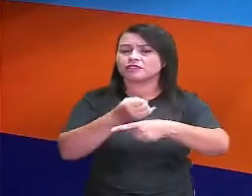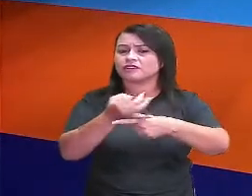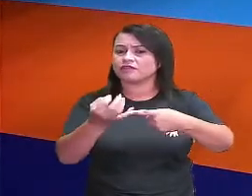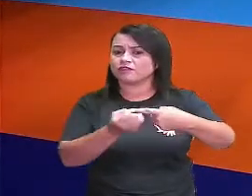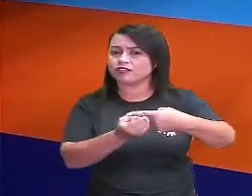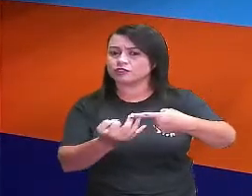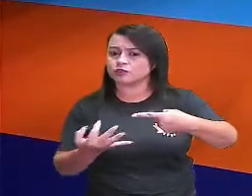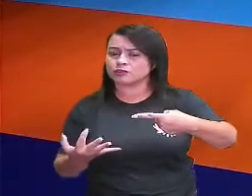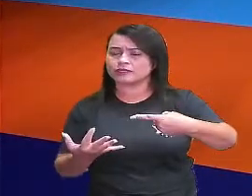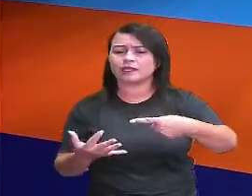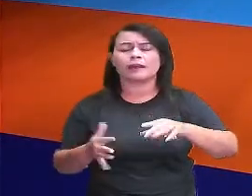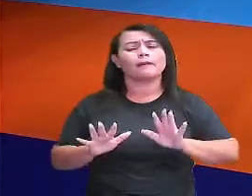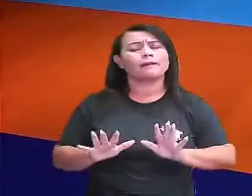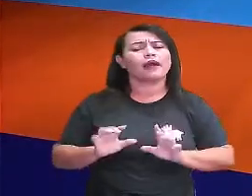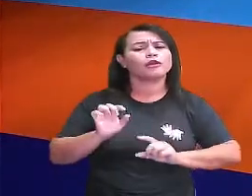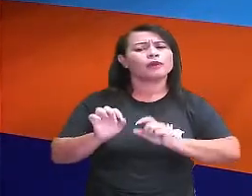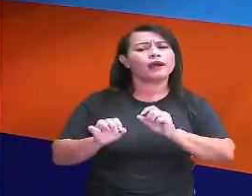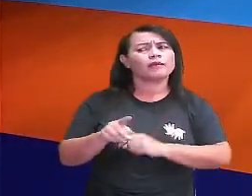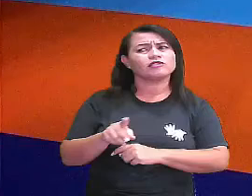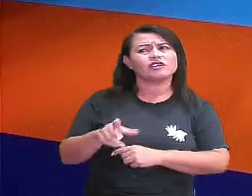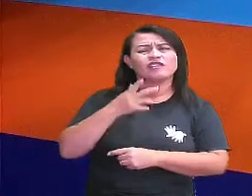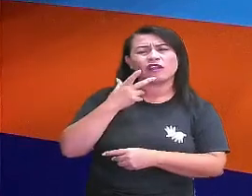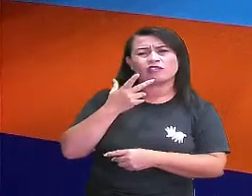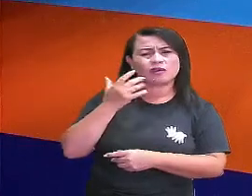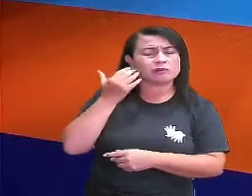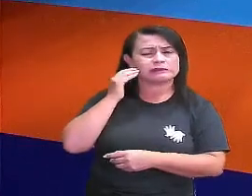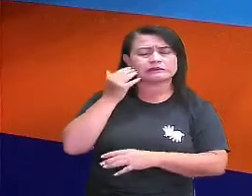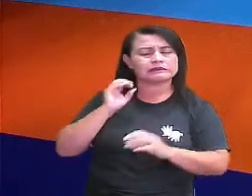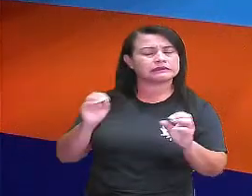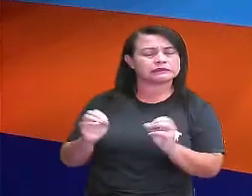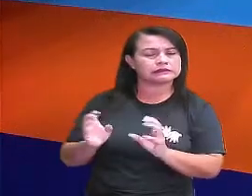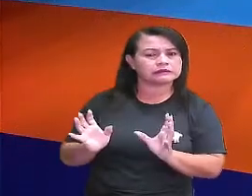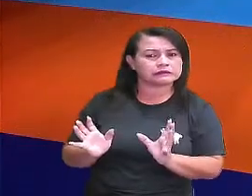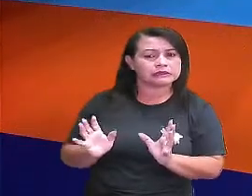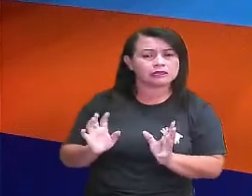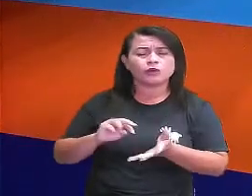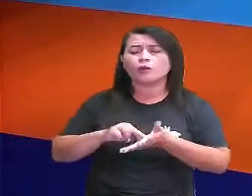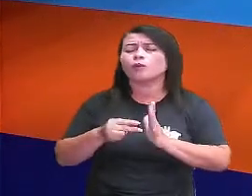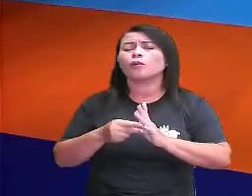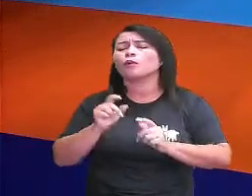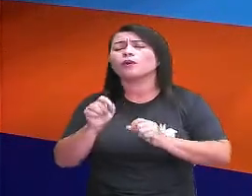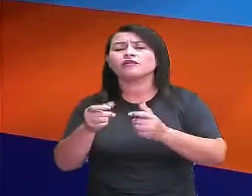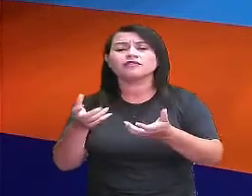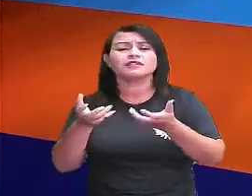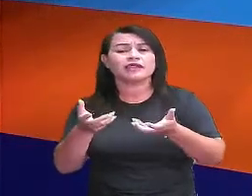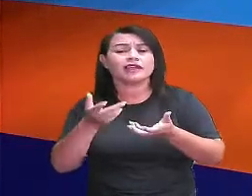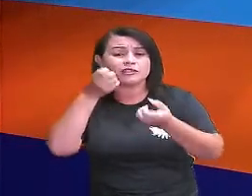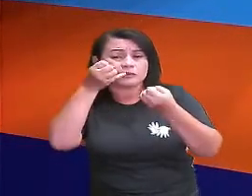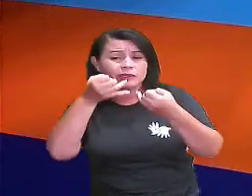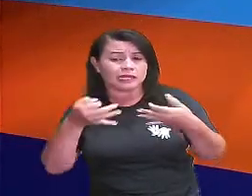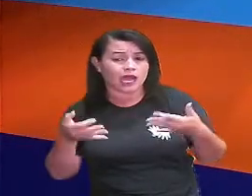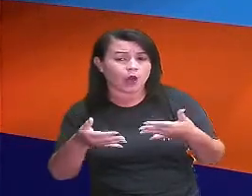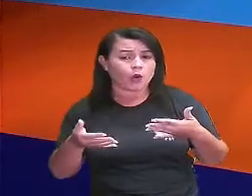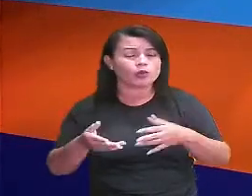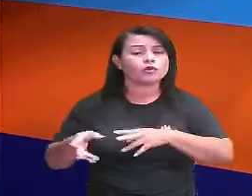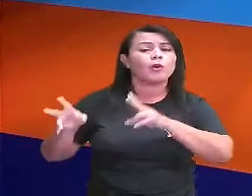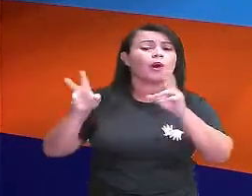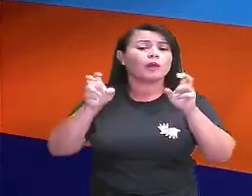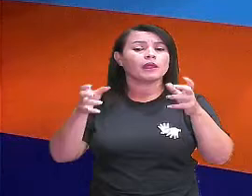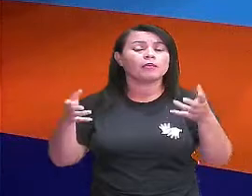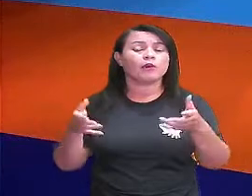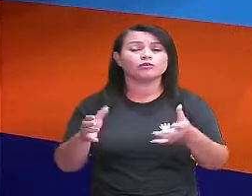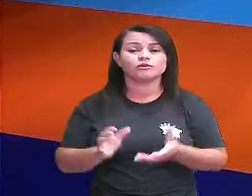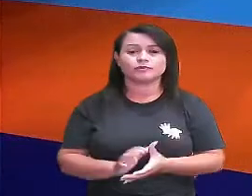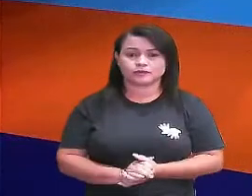frações. Mas aí, professora, a senhora falou, e eu não entendi o que é que a senhora vai falar hoje. Qual vai ser o tema da nossa aula de